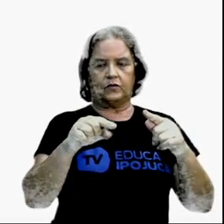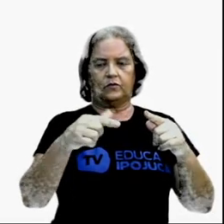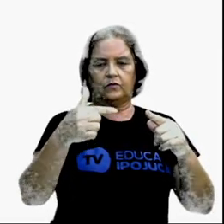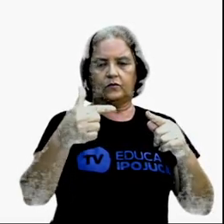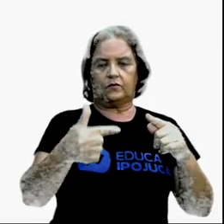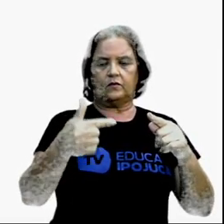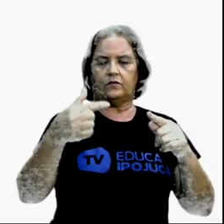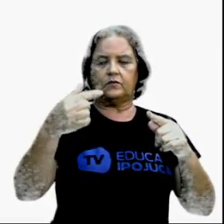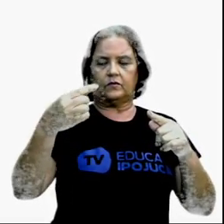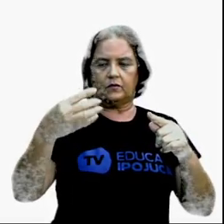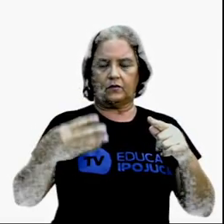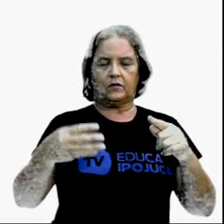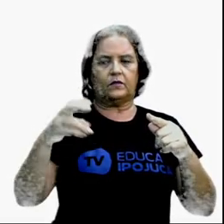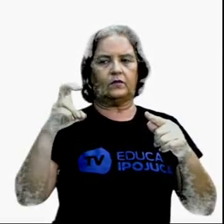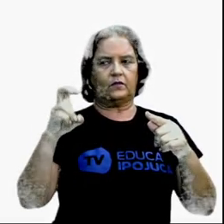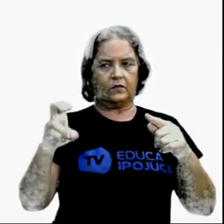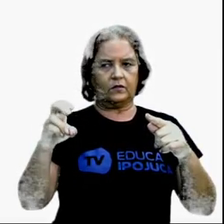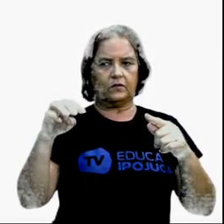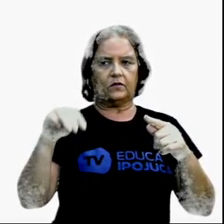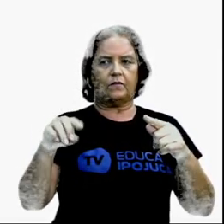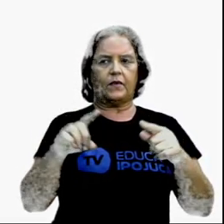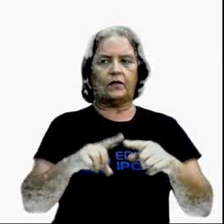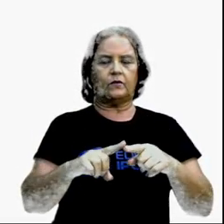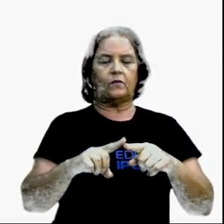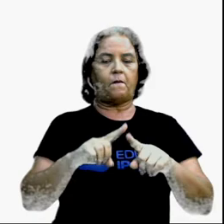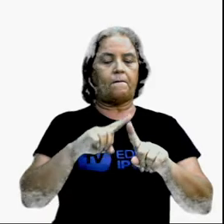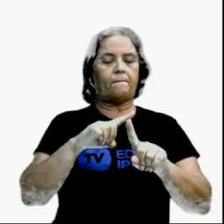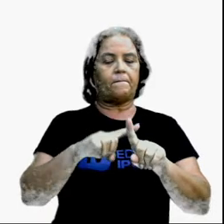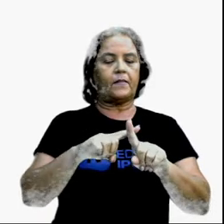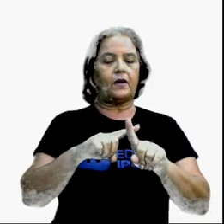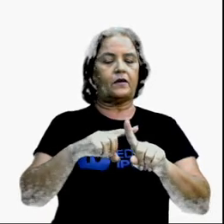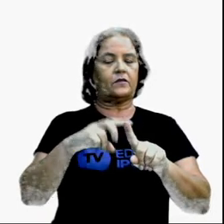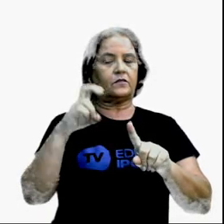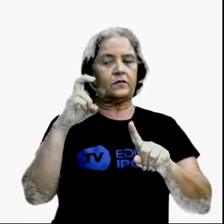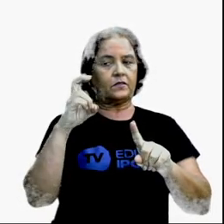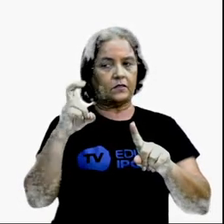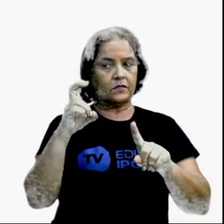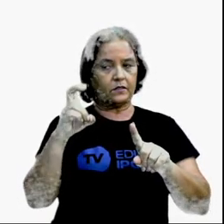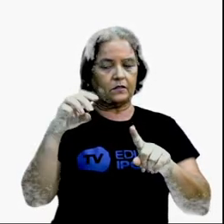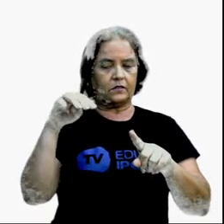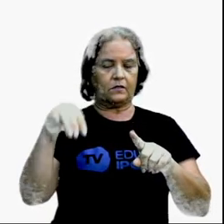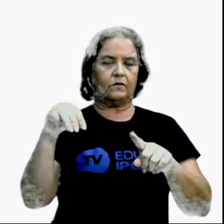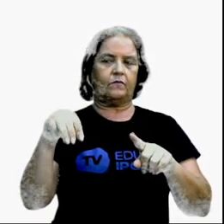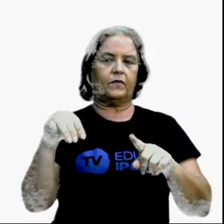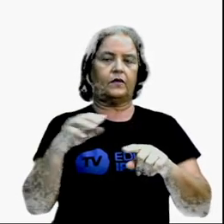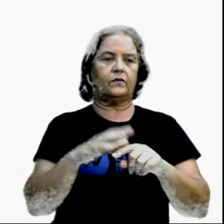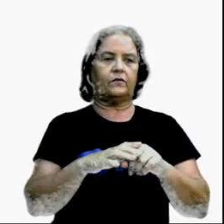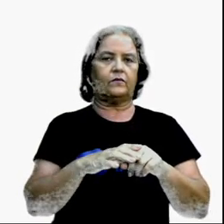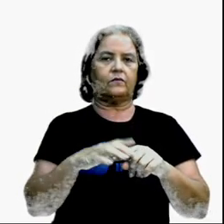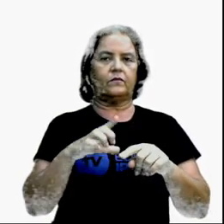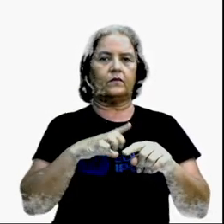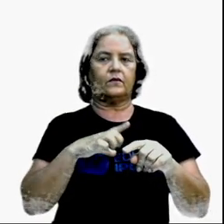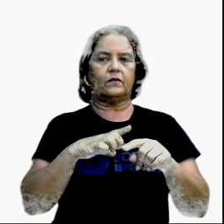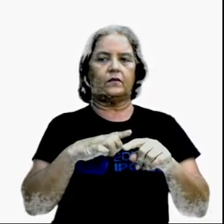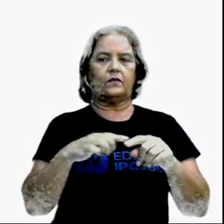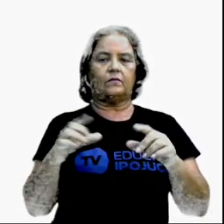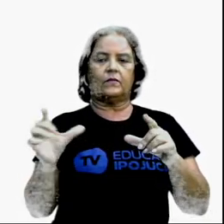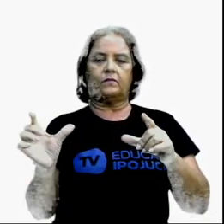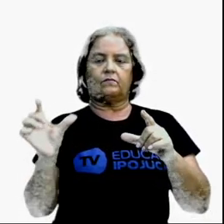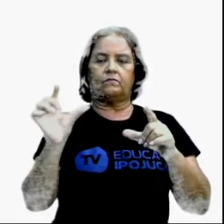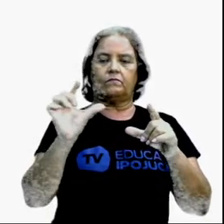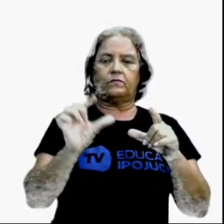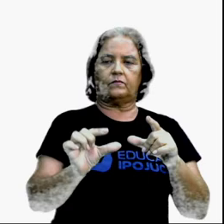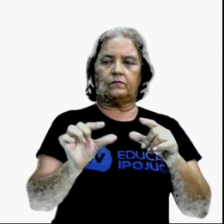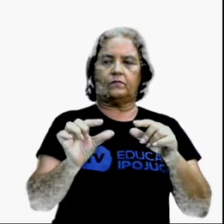2.245 metros, mais os 5 metros, não esqueça, que está para o lado menor